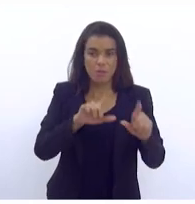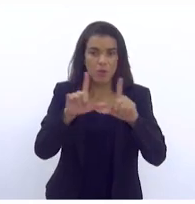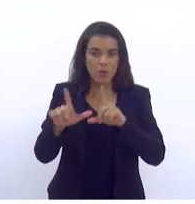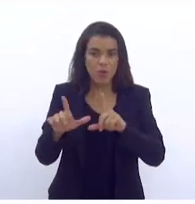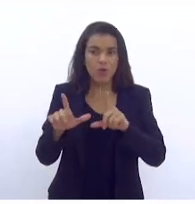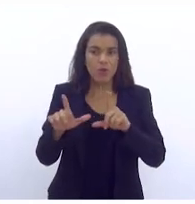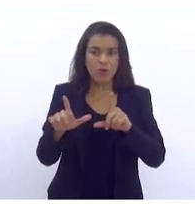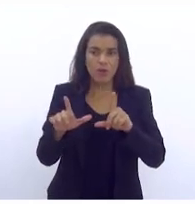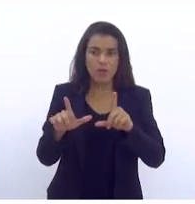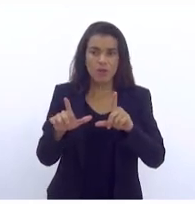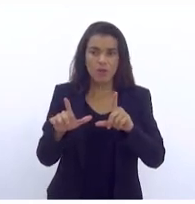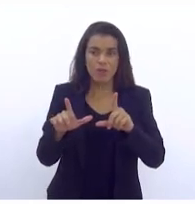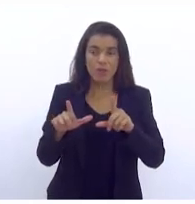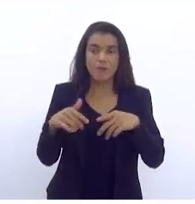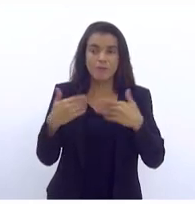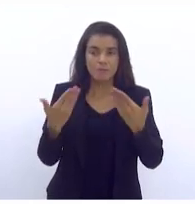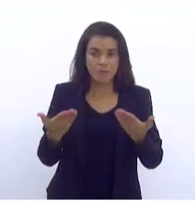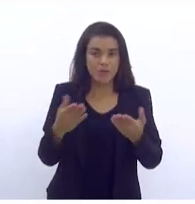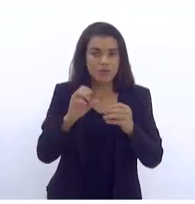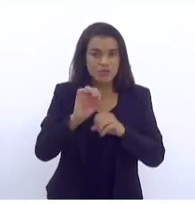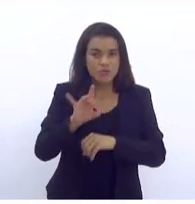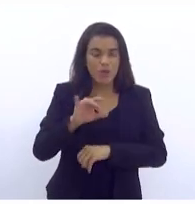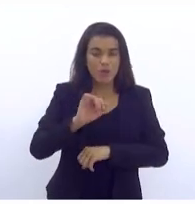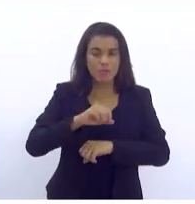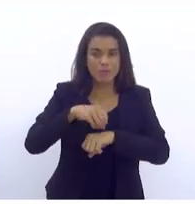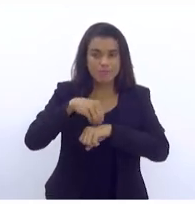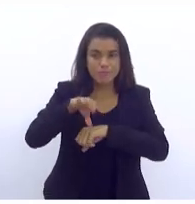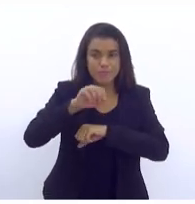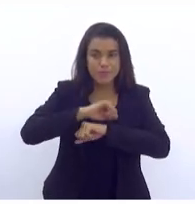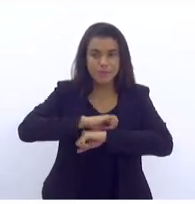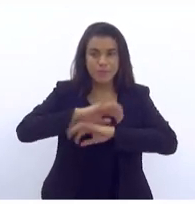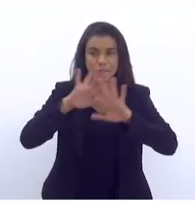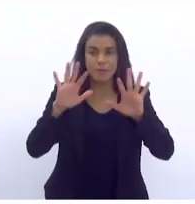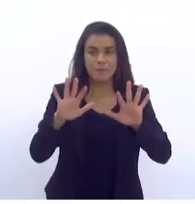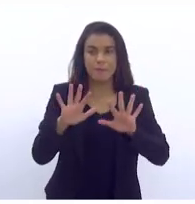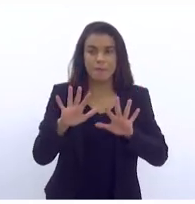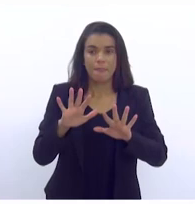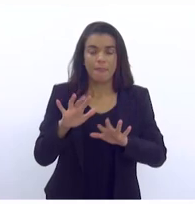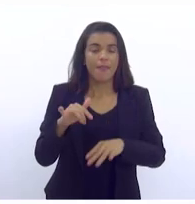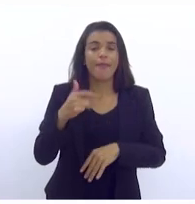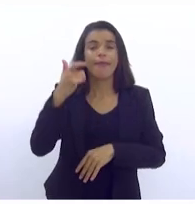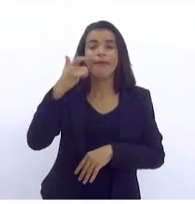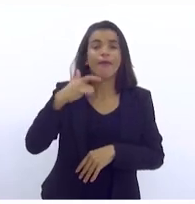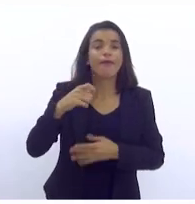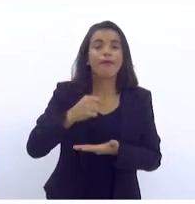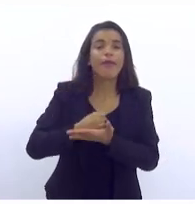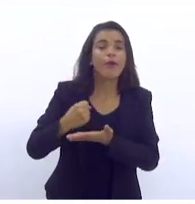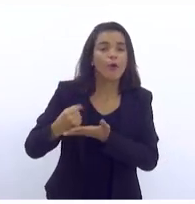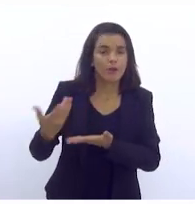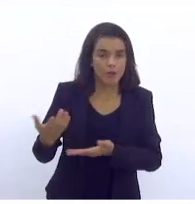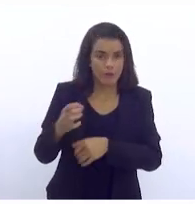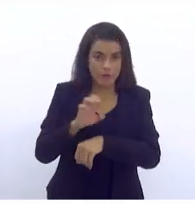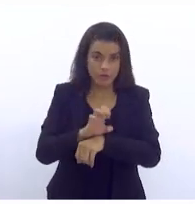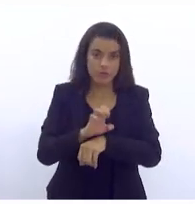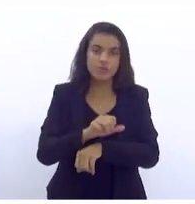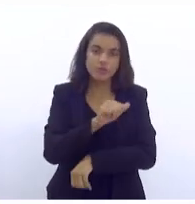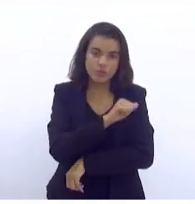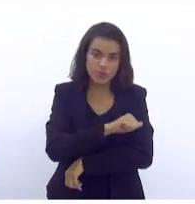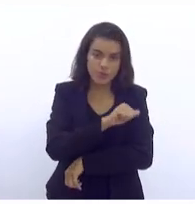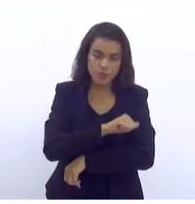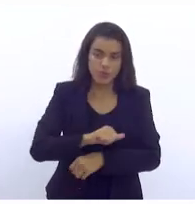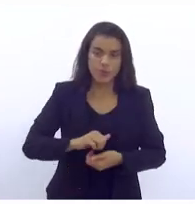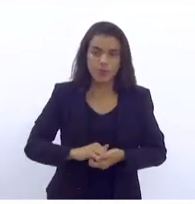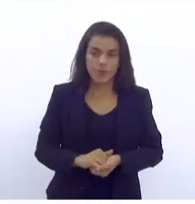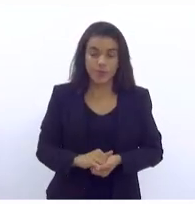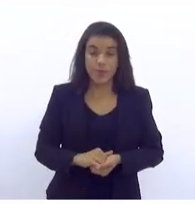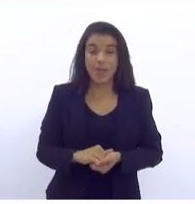favor eh então só para esclarecer eh a gente quem nos contratou foi o estado do Rio de Janeiro eh